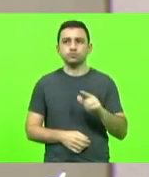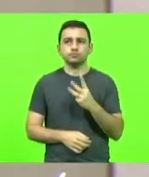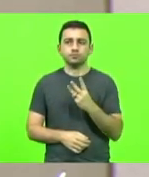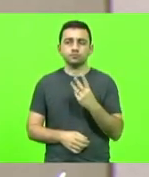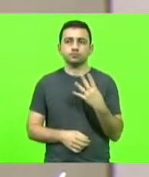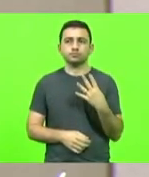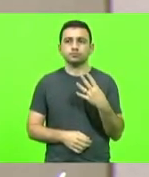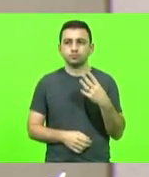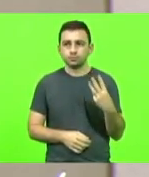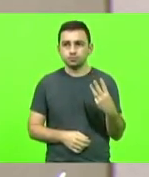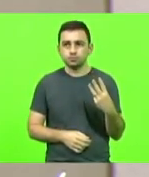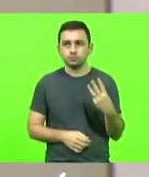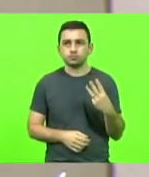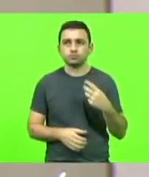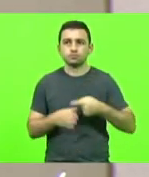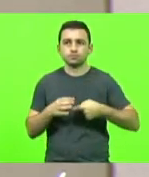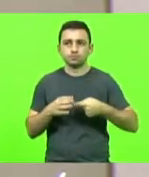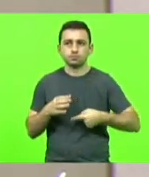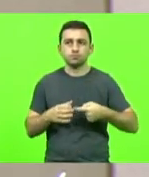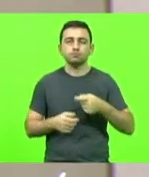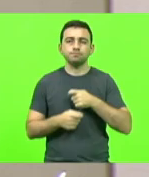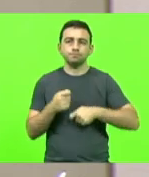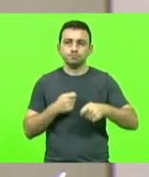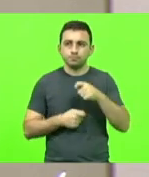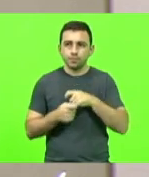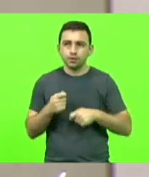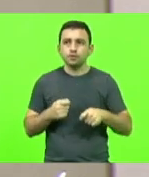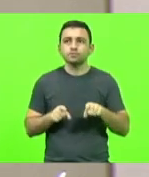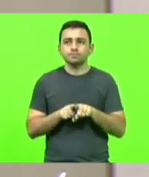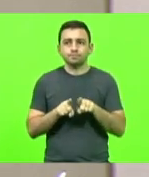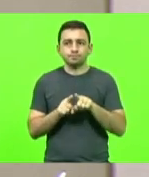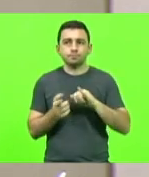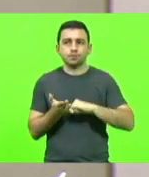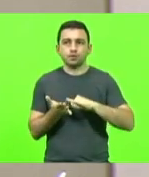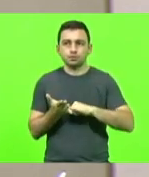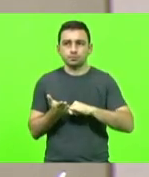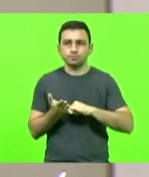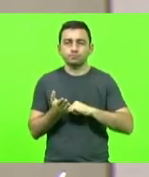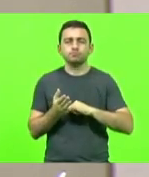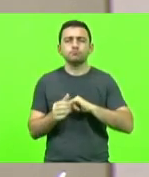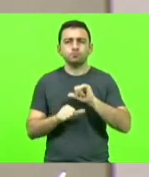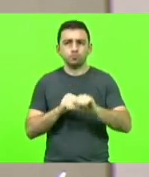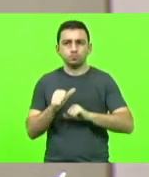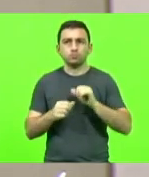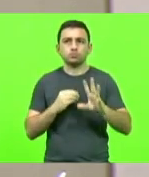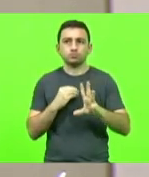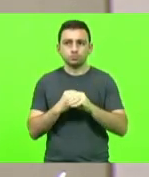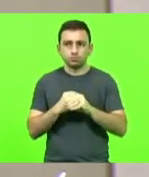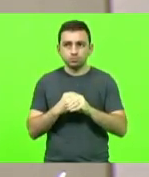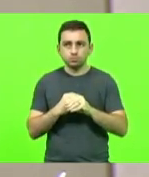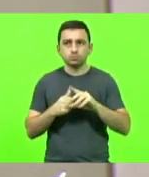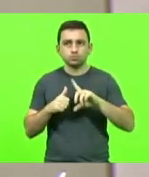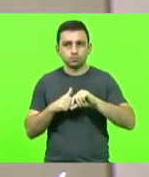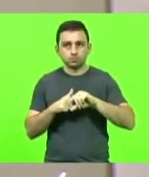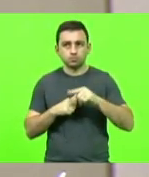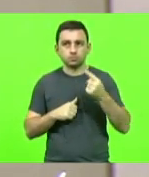243/2021, autor Comissão de Finanças e Tributação, altera a ementa e o artigo 1º da Lei